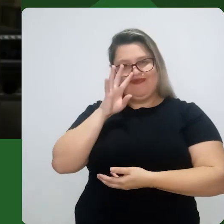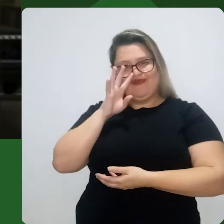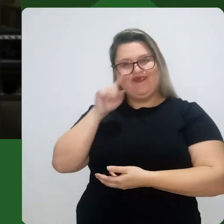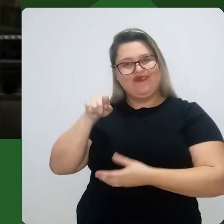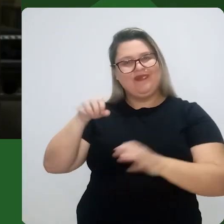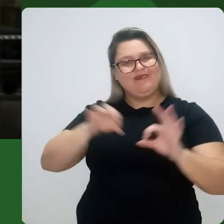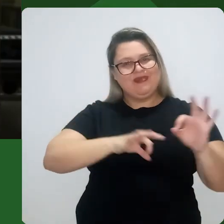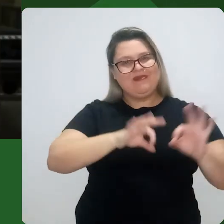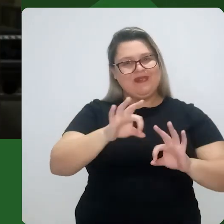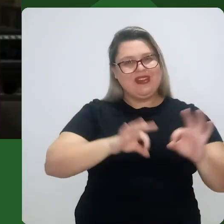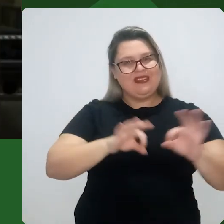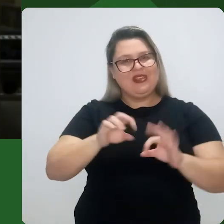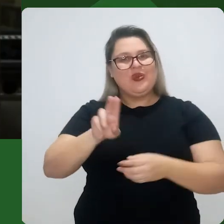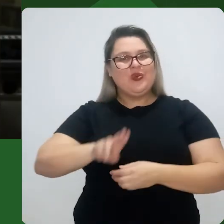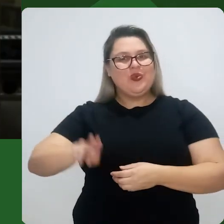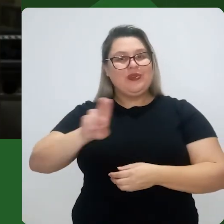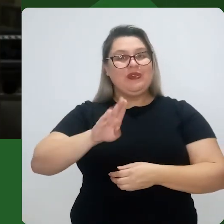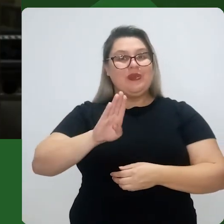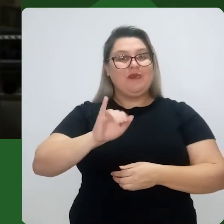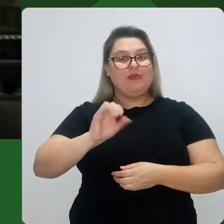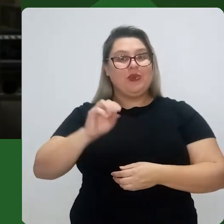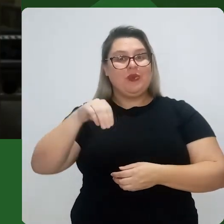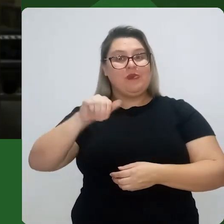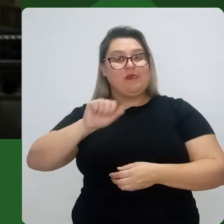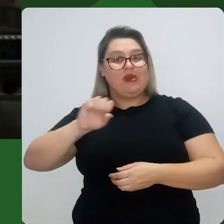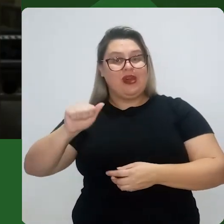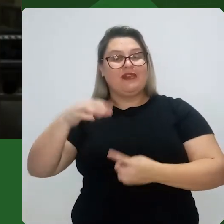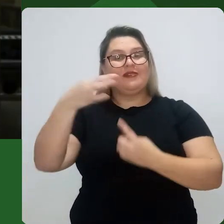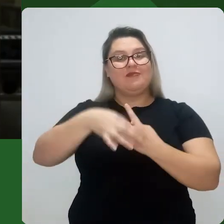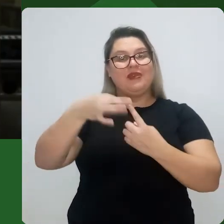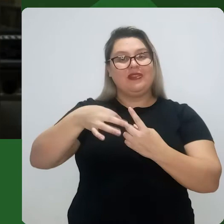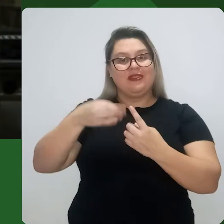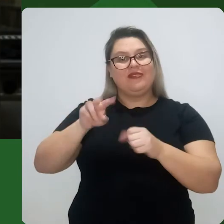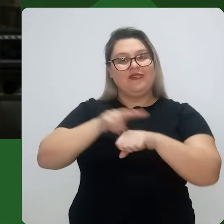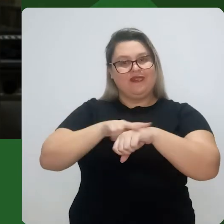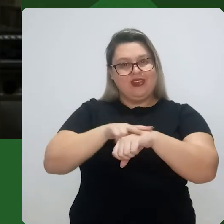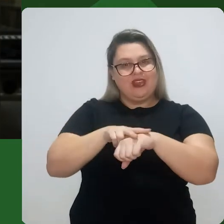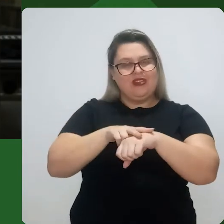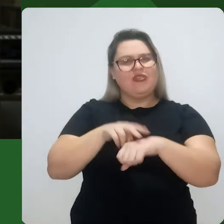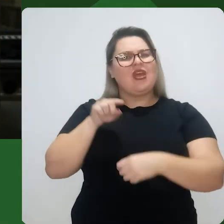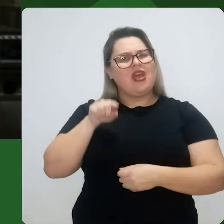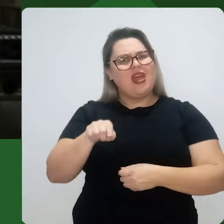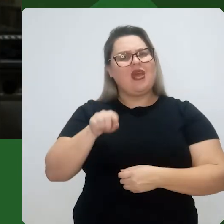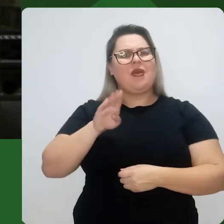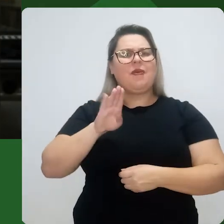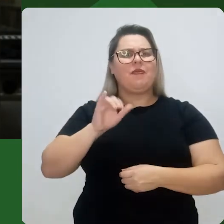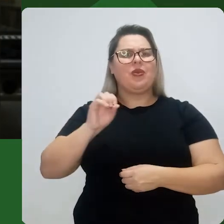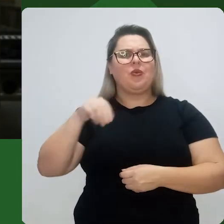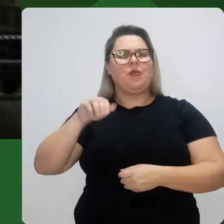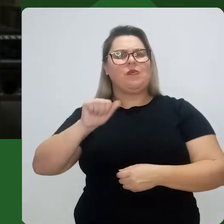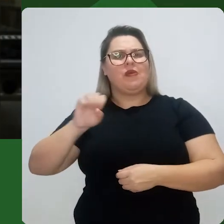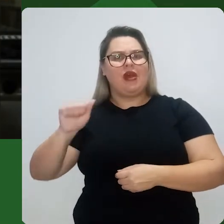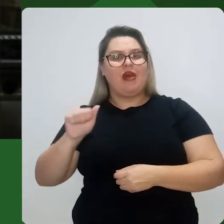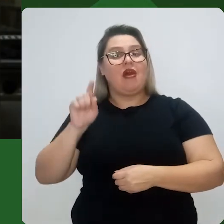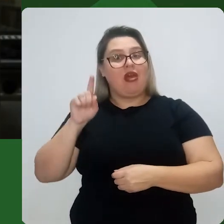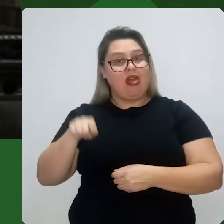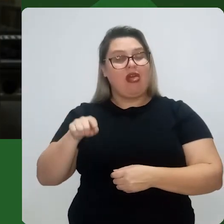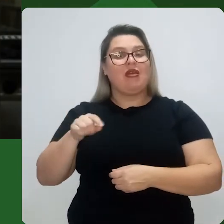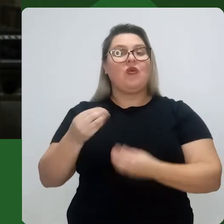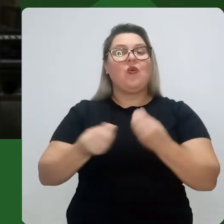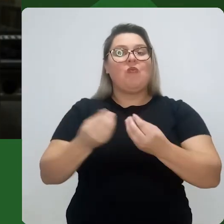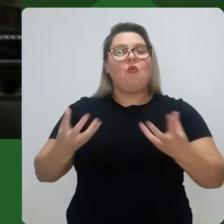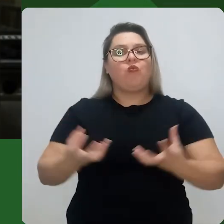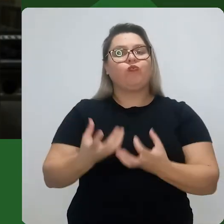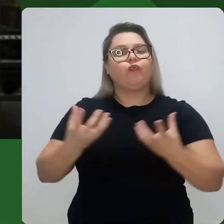viram que nessa preparação estamos utilizando biomassa de banana verde? A biomassa de banana, ela é um produto